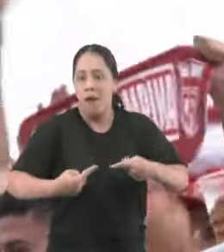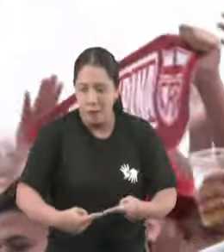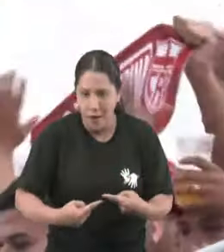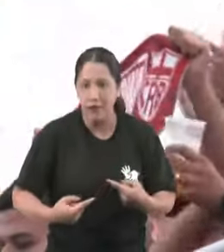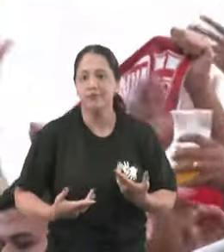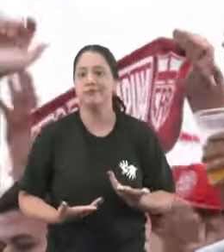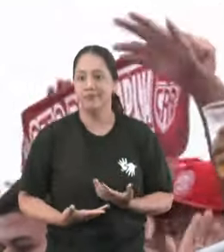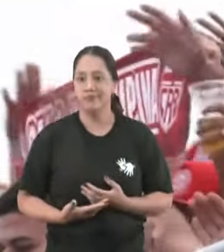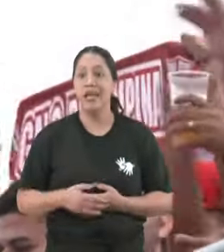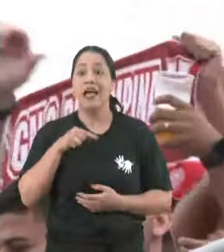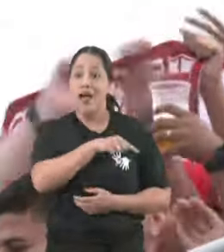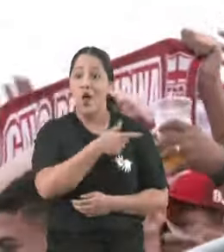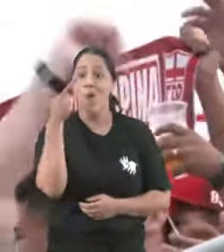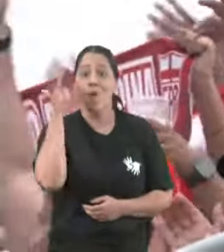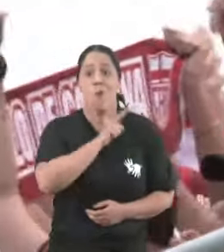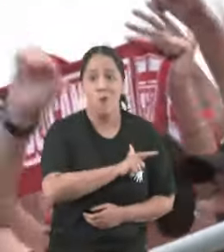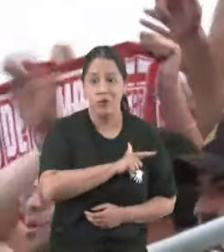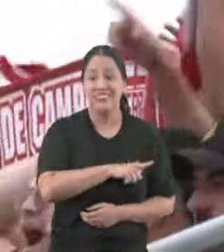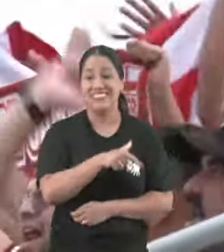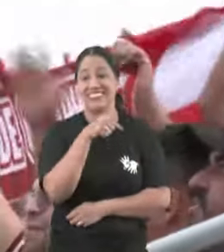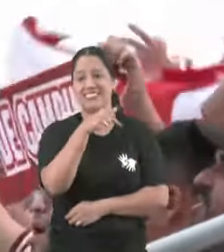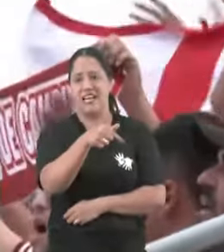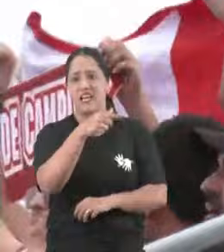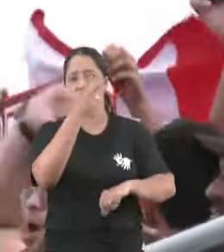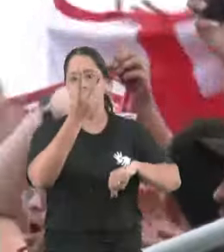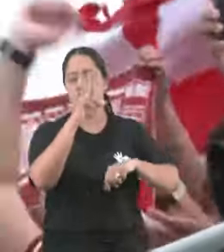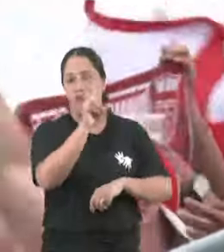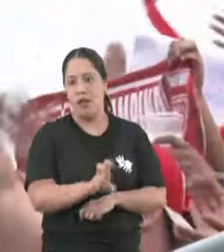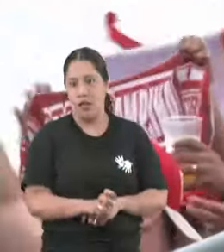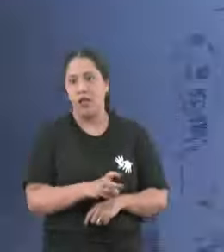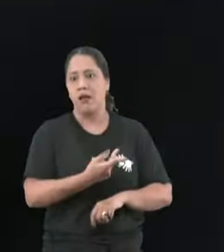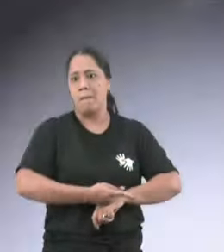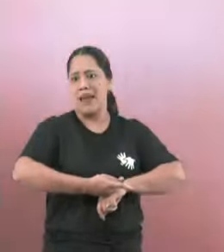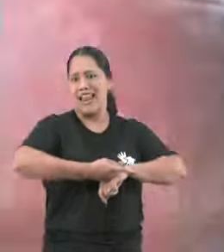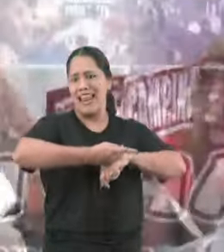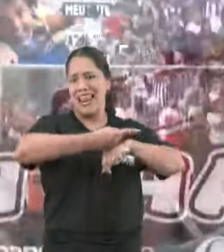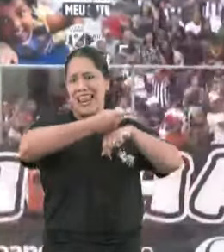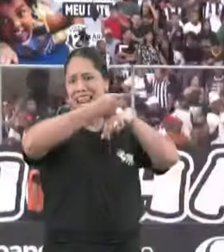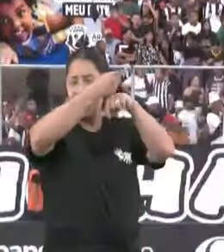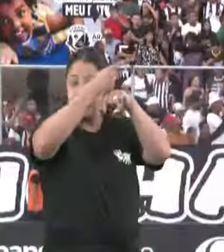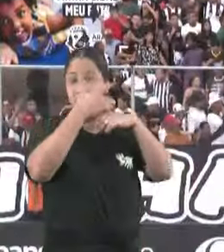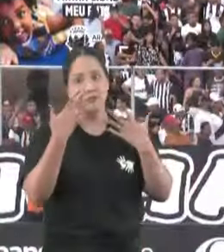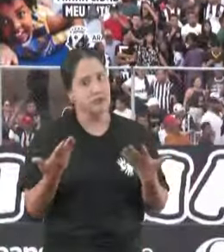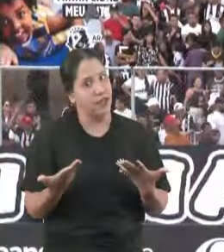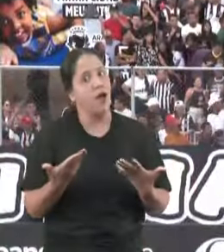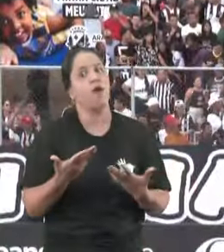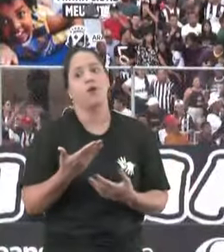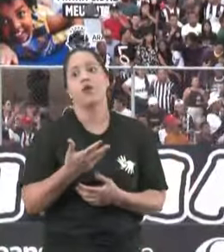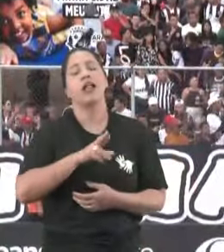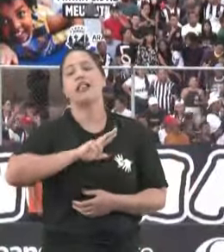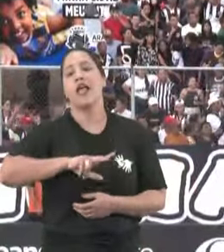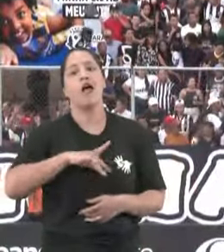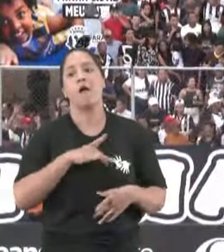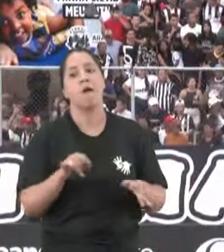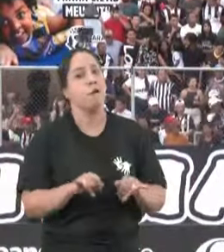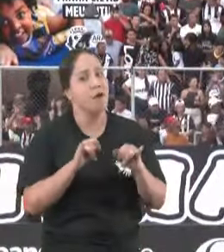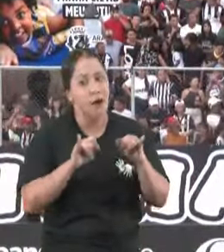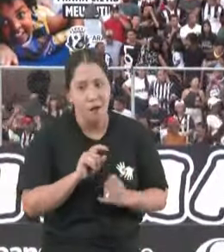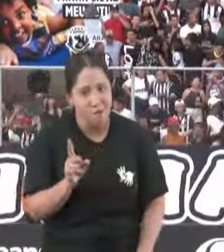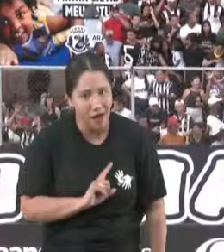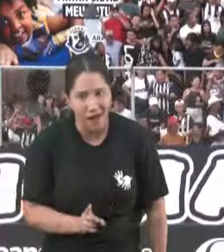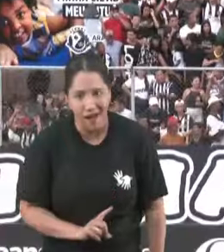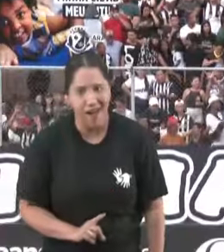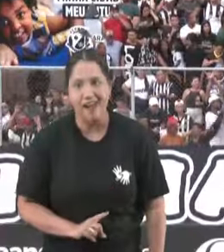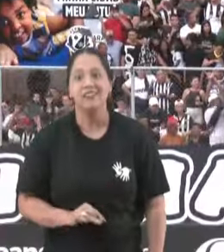destes conquistar 7 títulos. Então não é qualquer número que o CRB tem